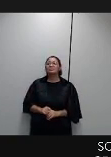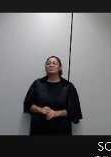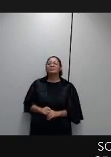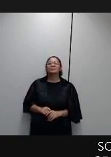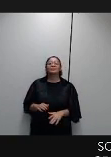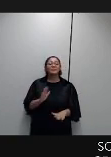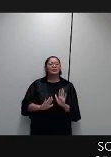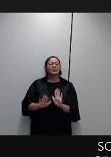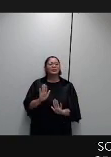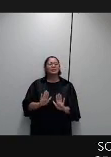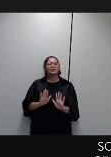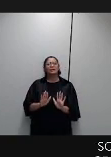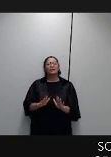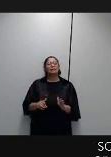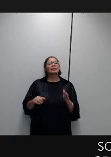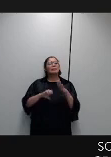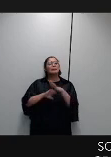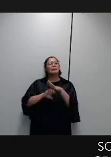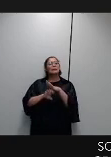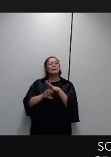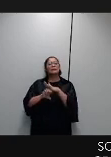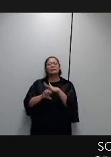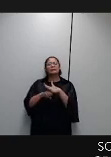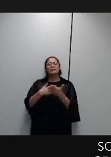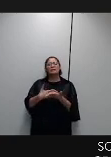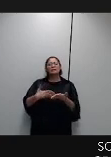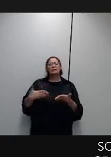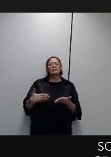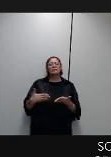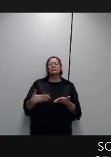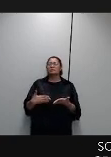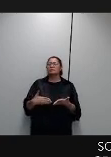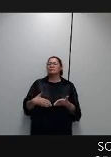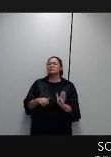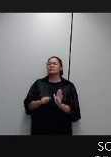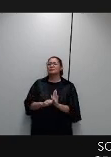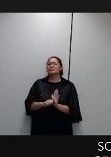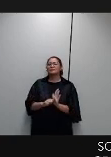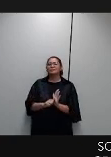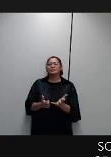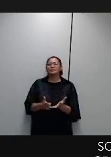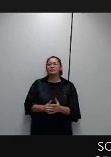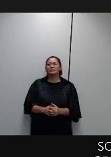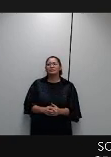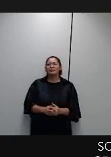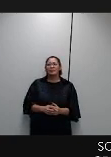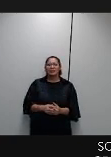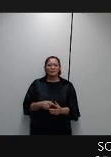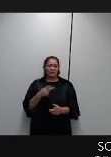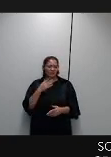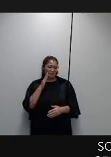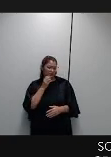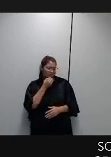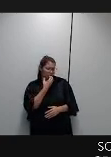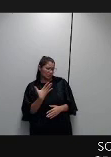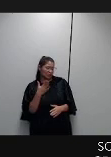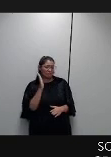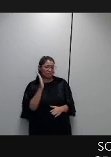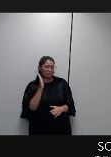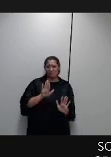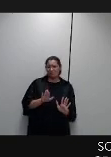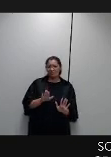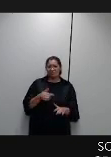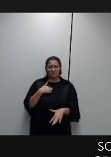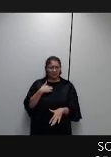da empresa mediante andar suporte fático probatório de ser bem o servicinho mal eu não sei